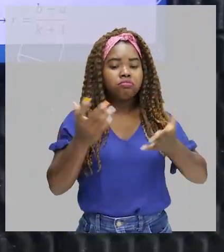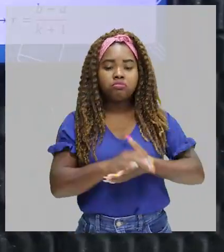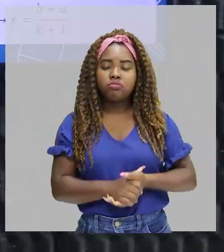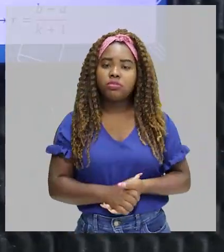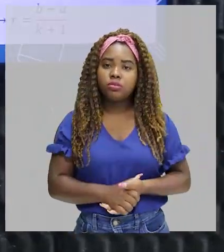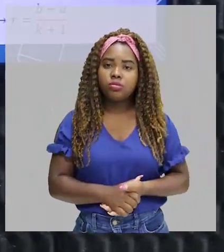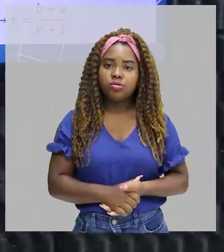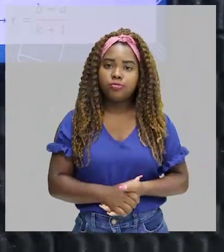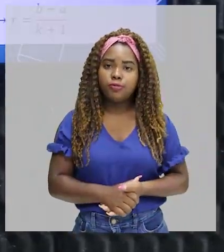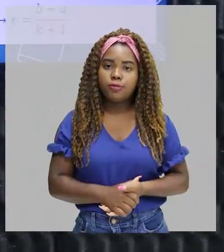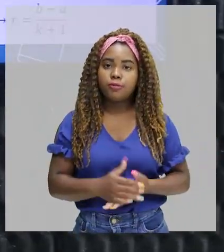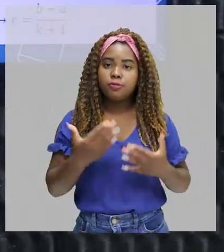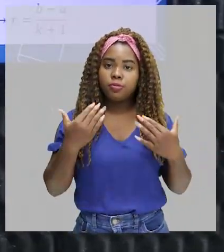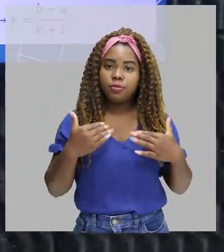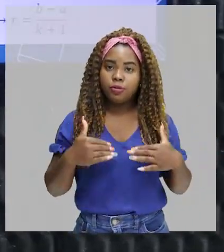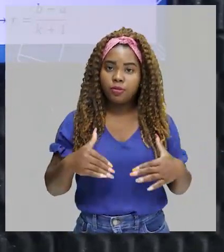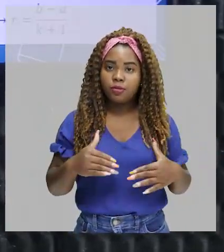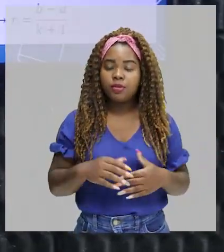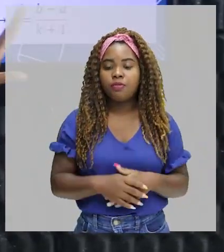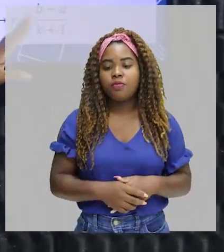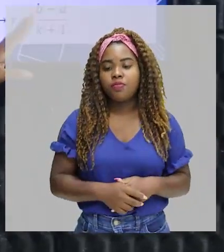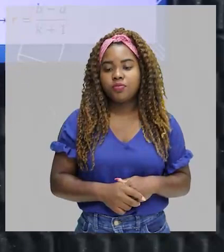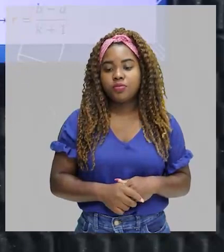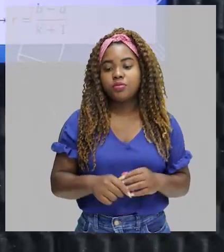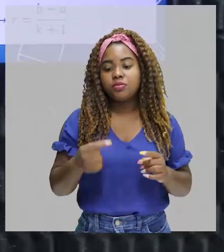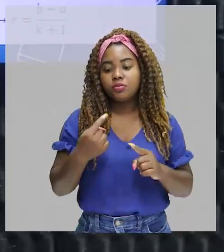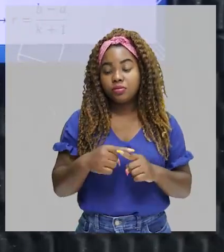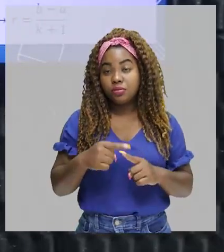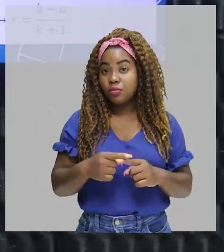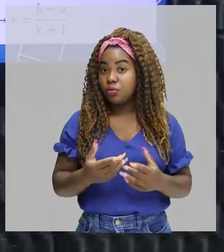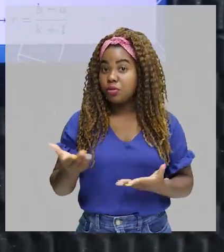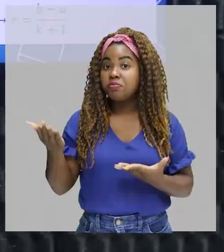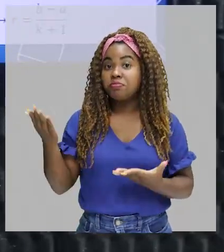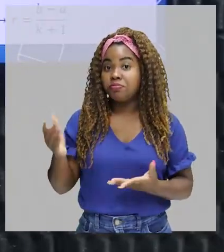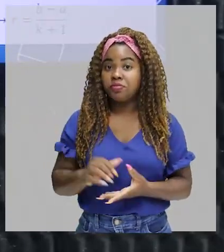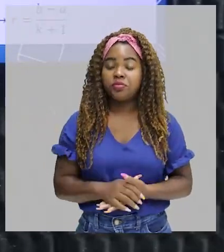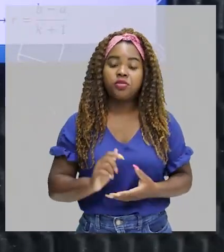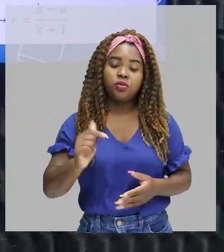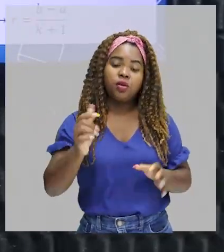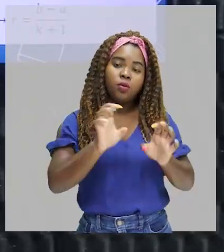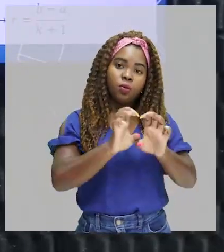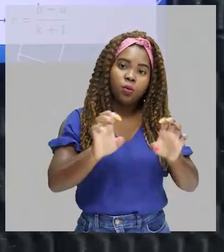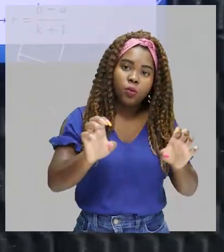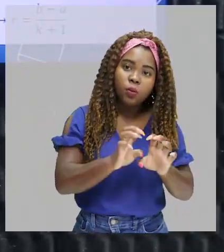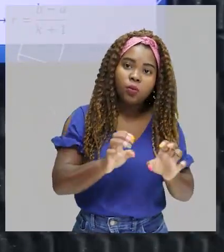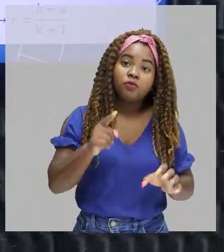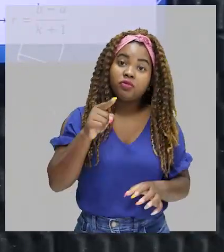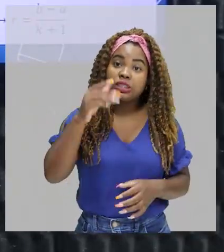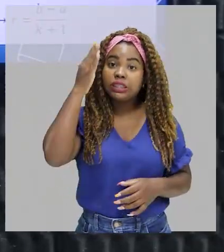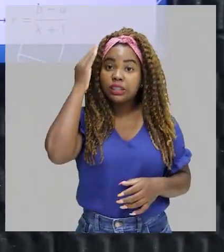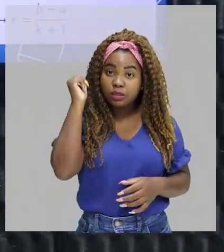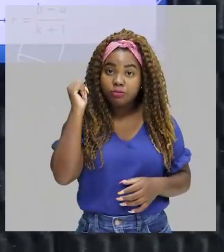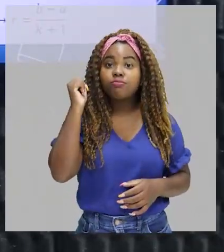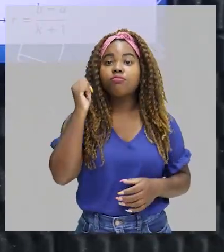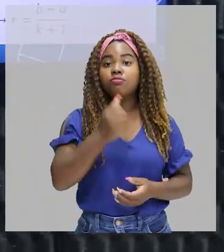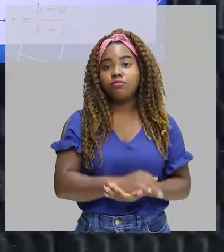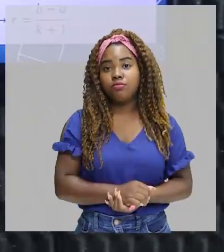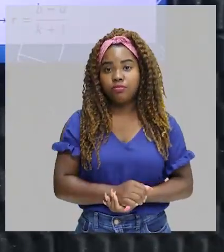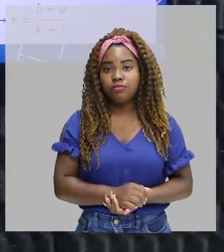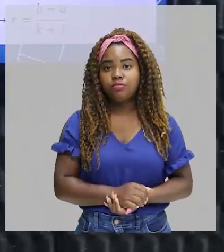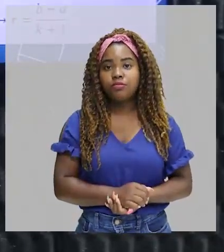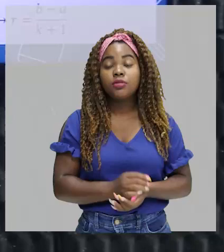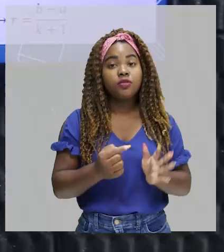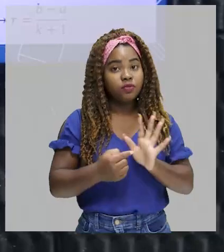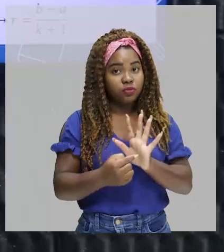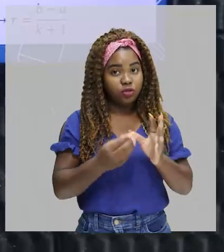descobrir a razão. Então, calma, tá? Porque aqui não é uma outra fórmula. Você já faz isso.